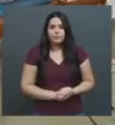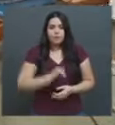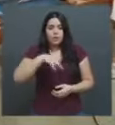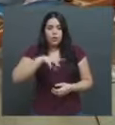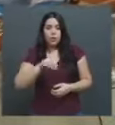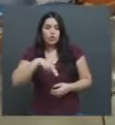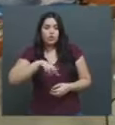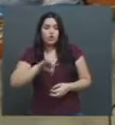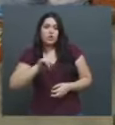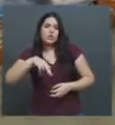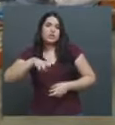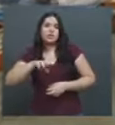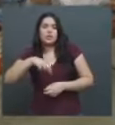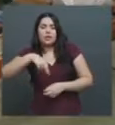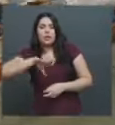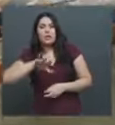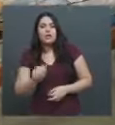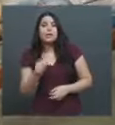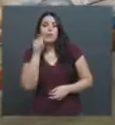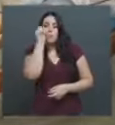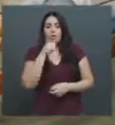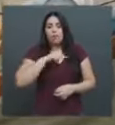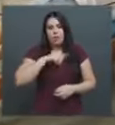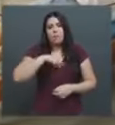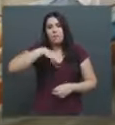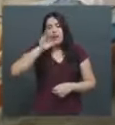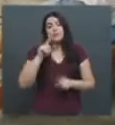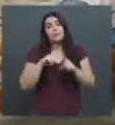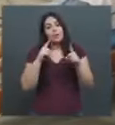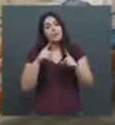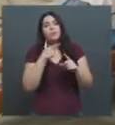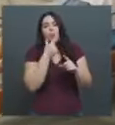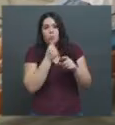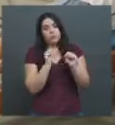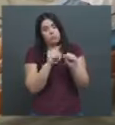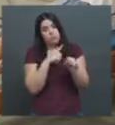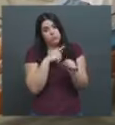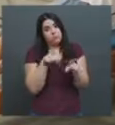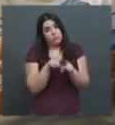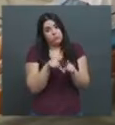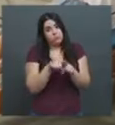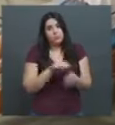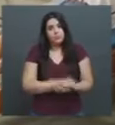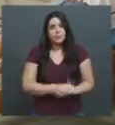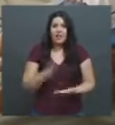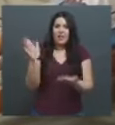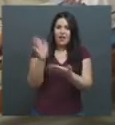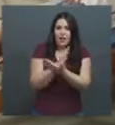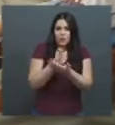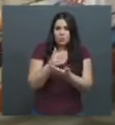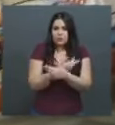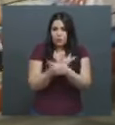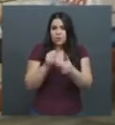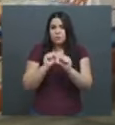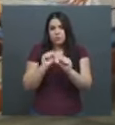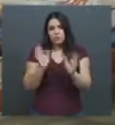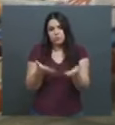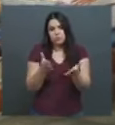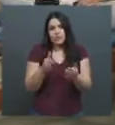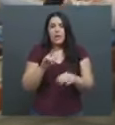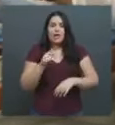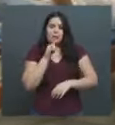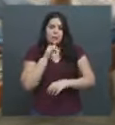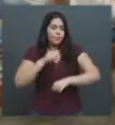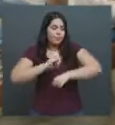comum em mulheres, mas também pode acontecer em homens. Alguns fatores podem aumentar as chances de o problema surgir, como